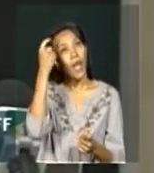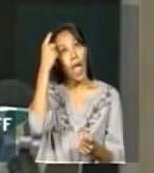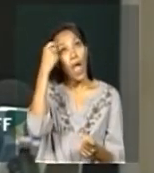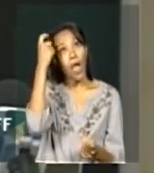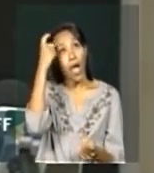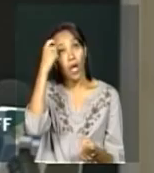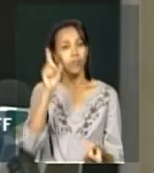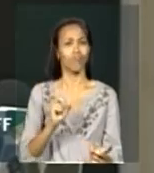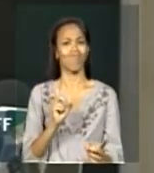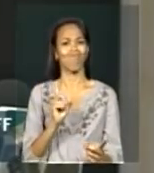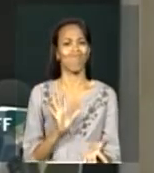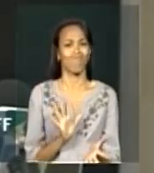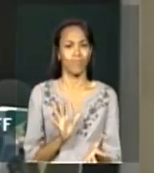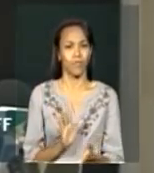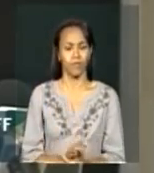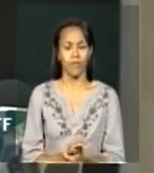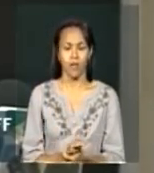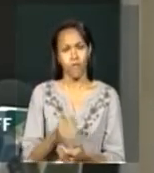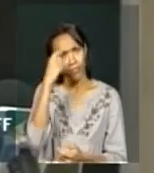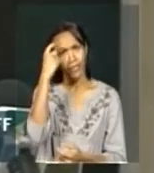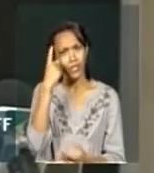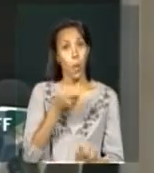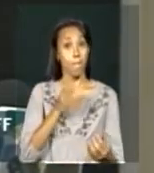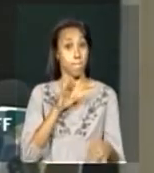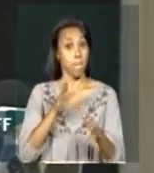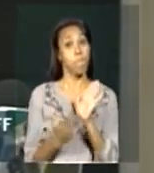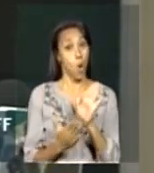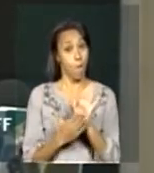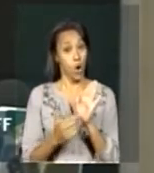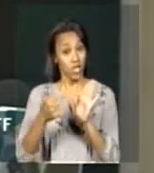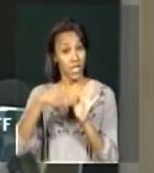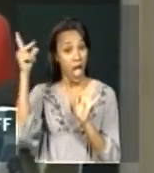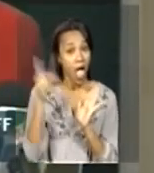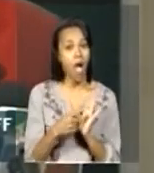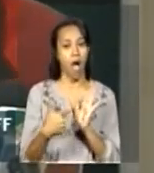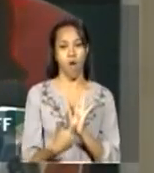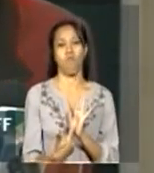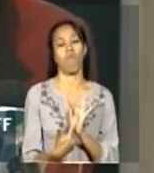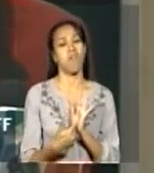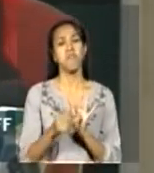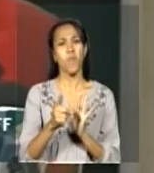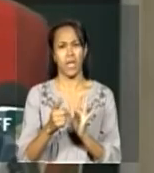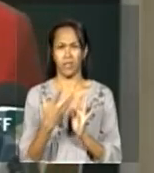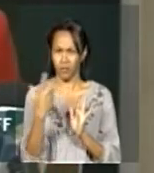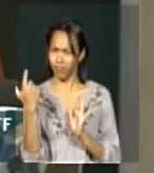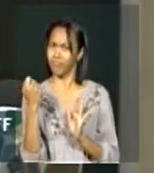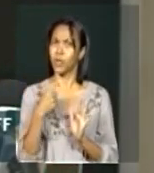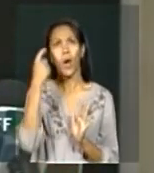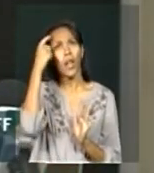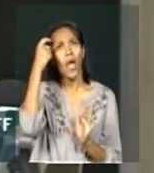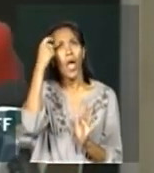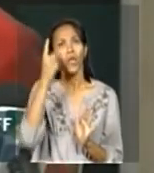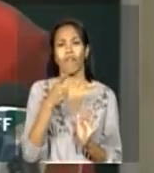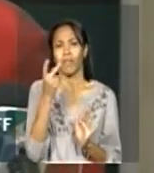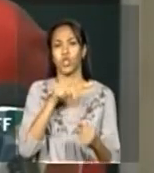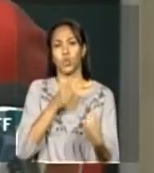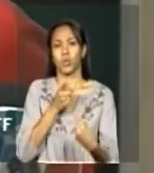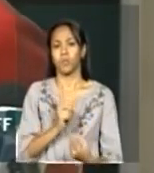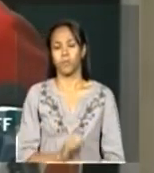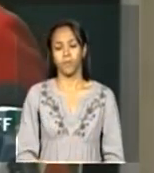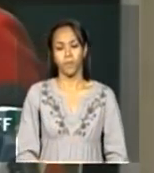né? Vamos discutir as propostas concretas. Não se faz uma discussão dessa seriedade. Em tese, presidente, os